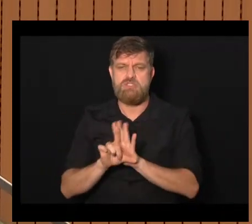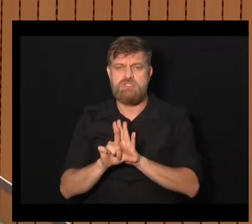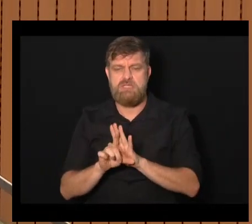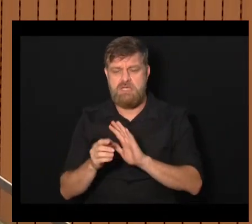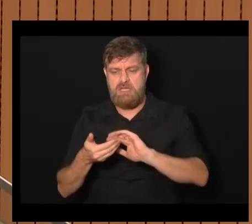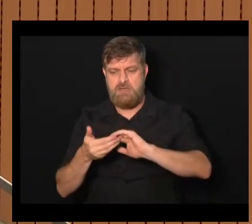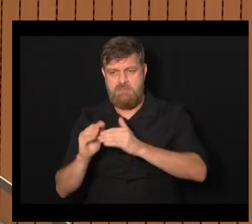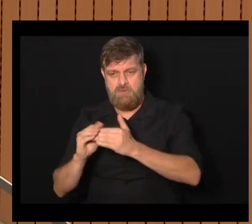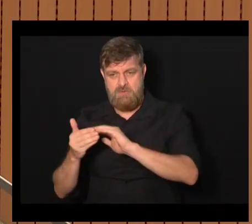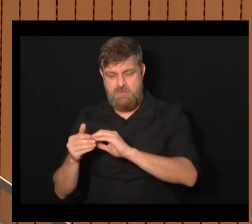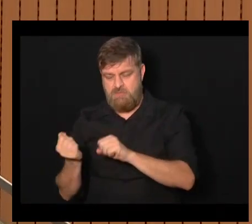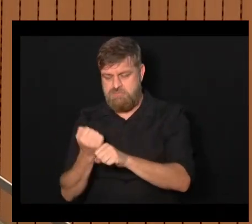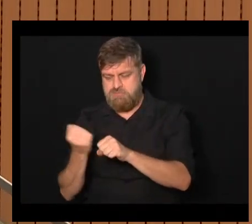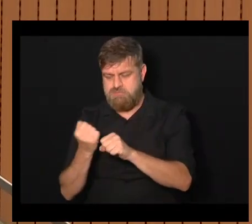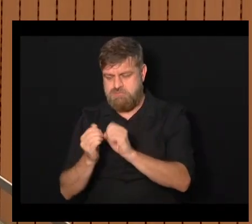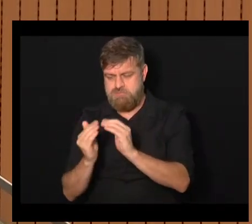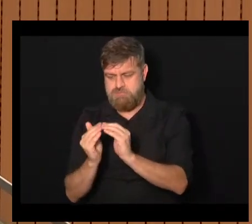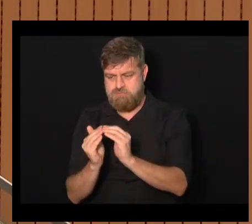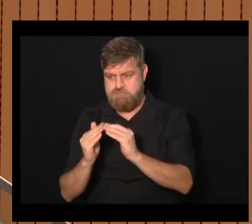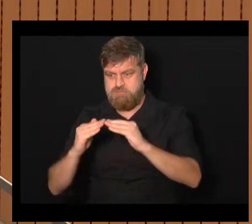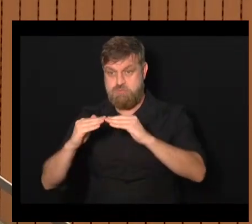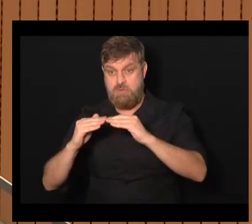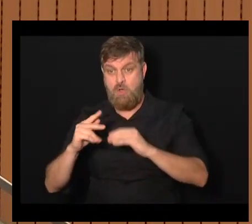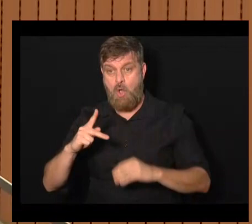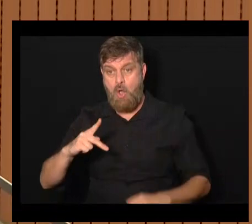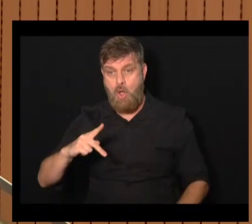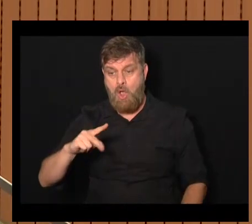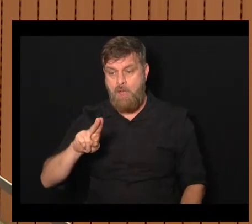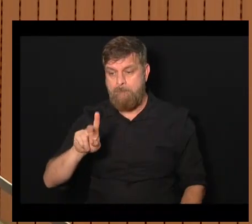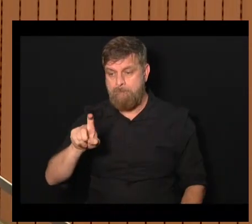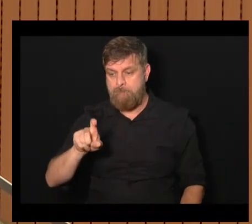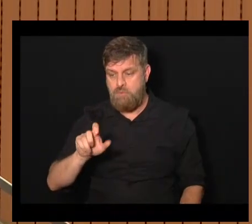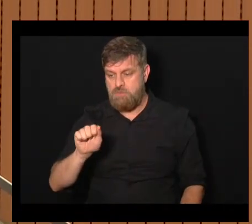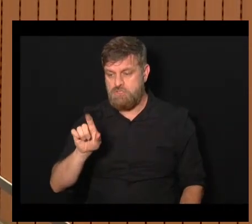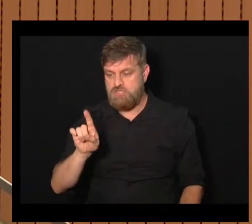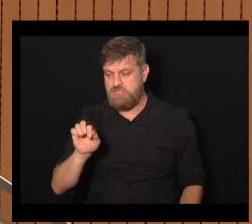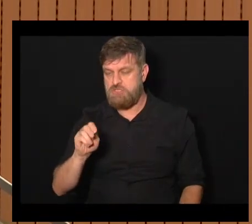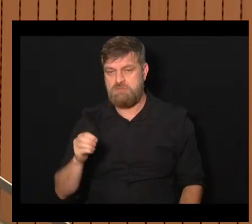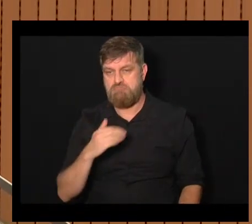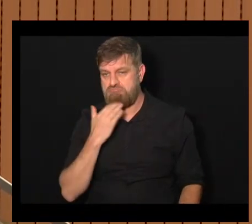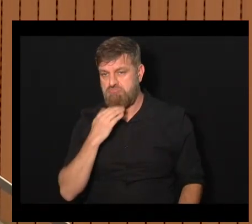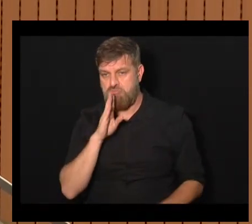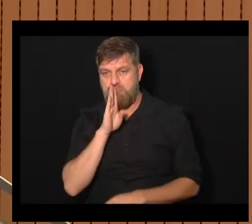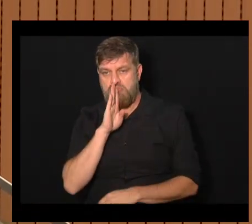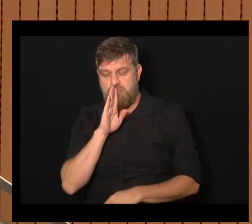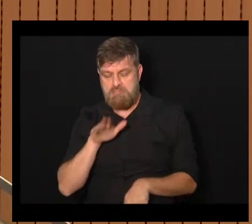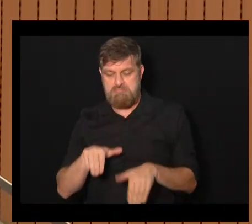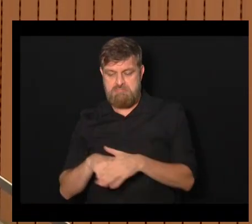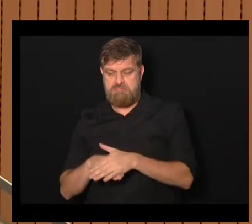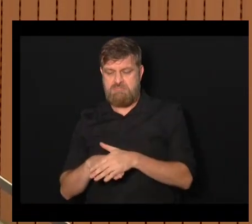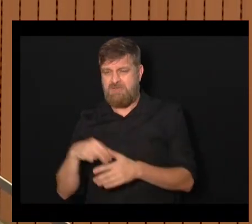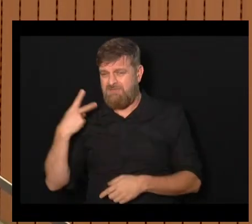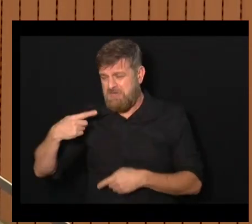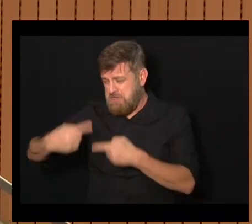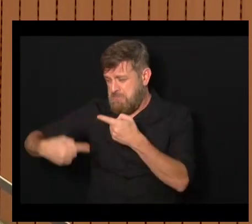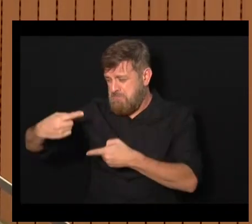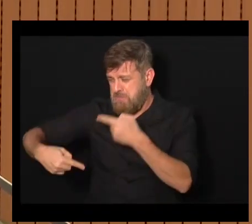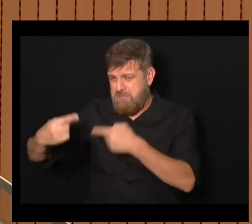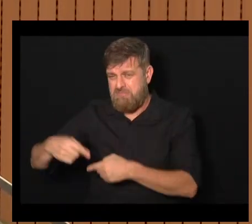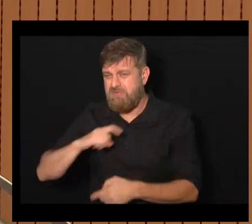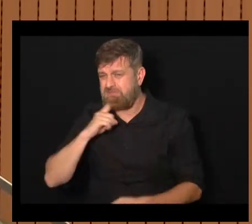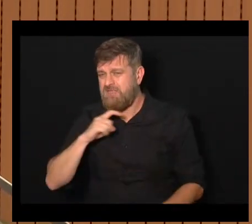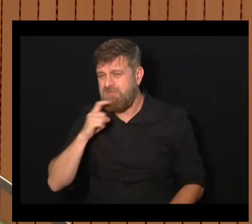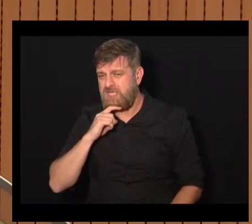Puxadinho, então nem se discute, não vi nem vereador, por exemplo, debatendo o projeto aqui